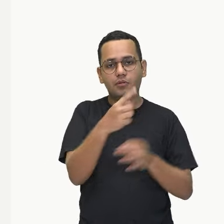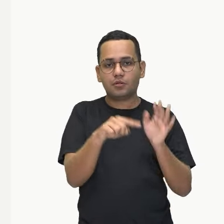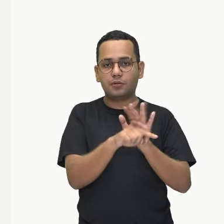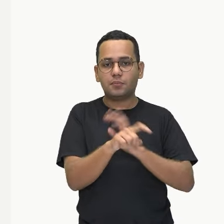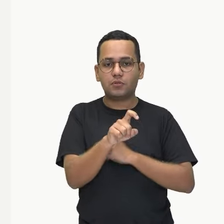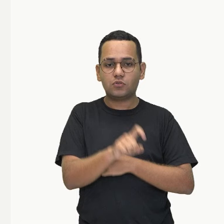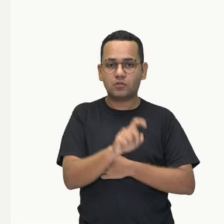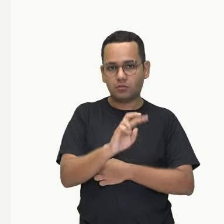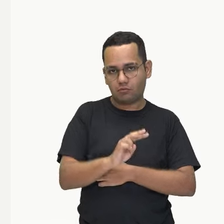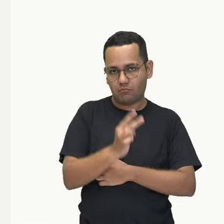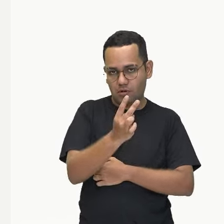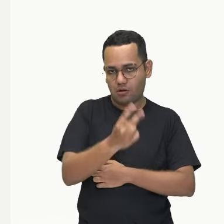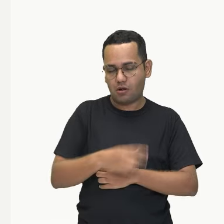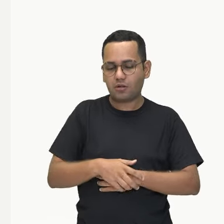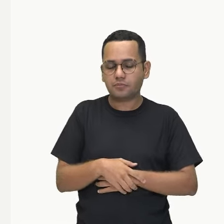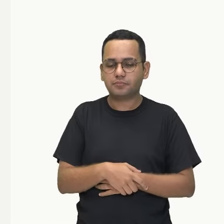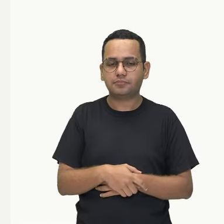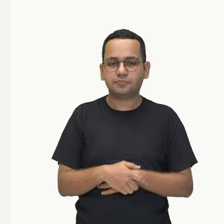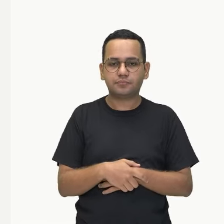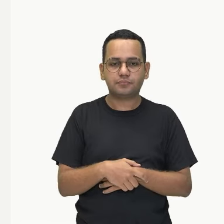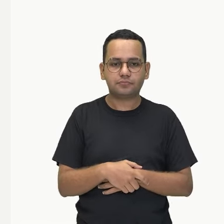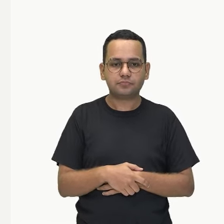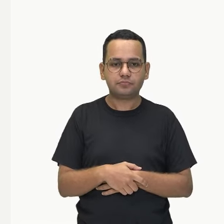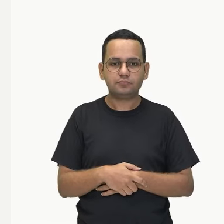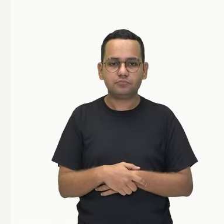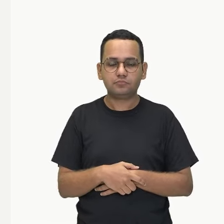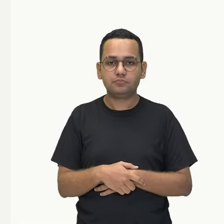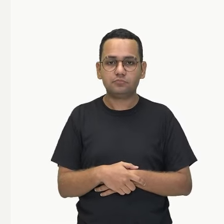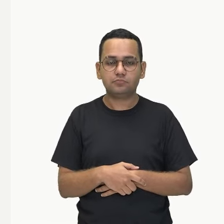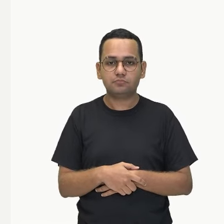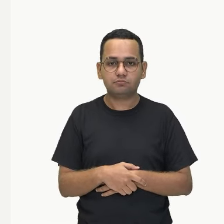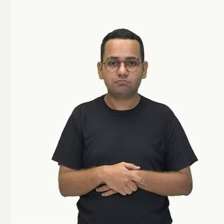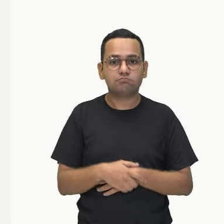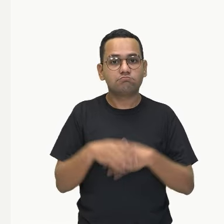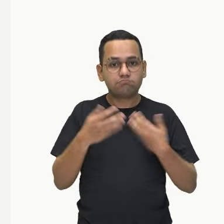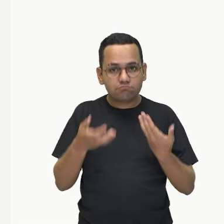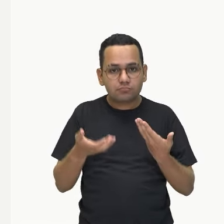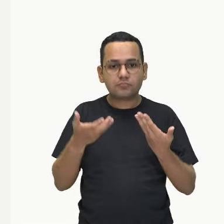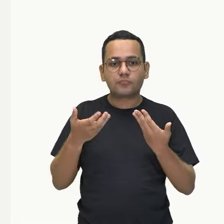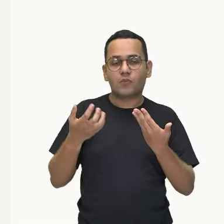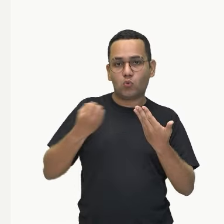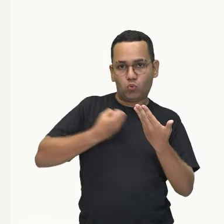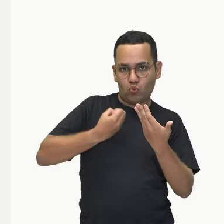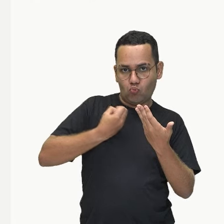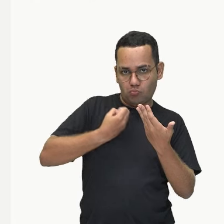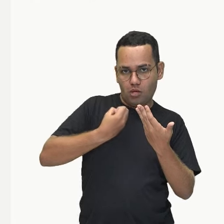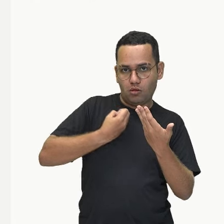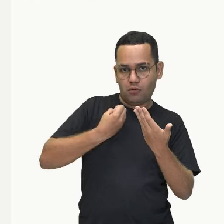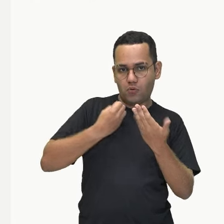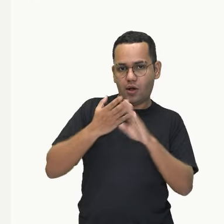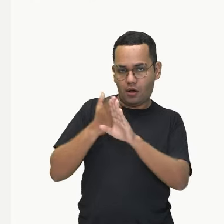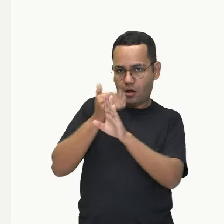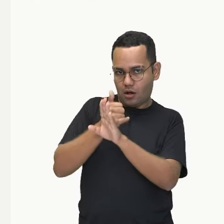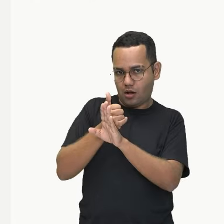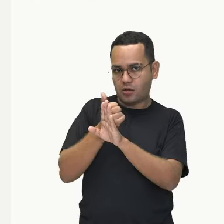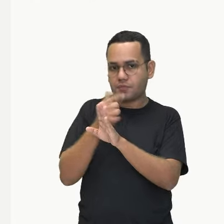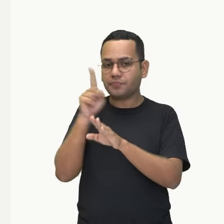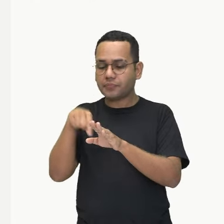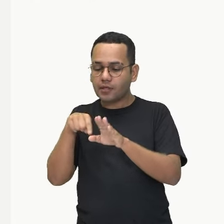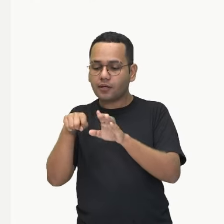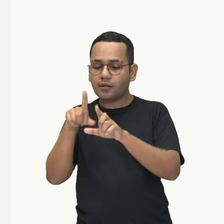Ó, observe, vamos subtrair os coeficientes. Eles são